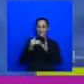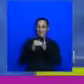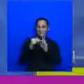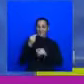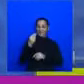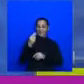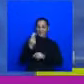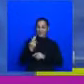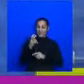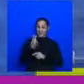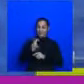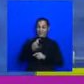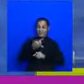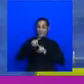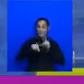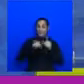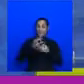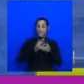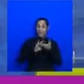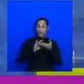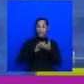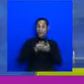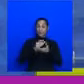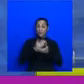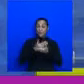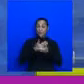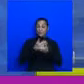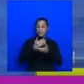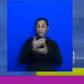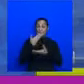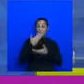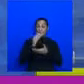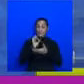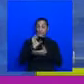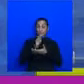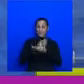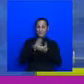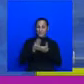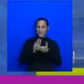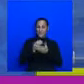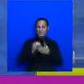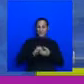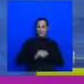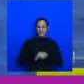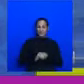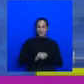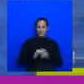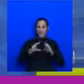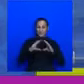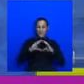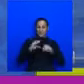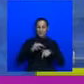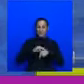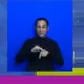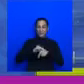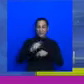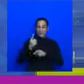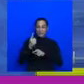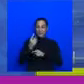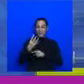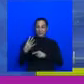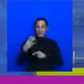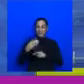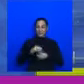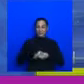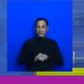25. O sorteio da Loto Fácil está começando. Boa sorte para você. Bola marrom